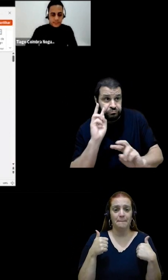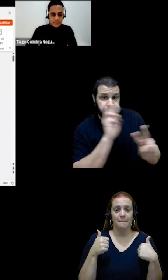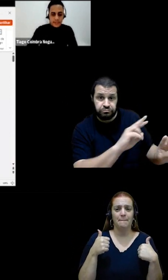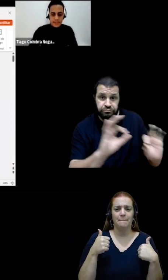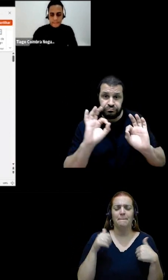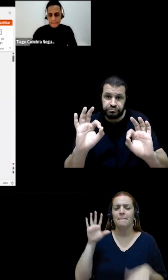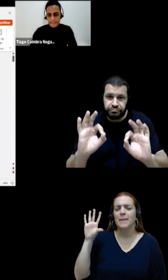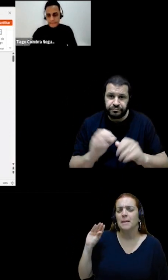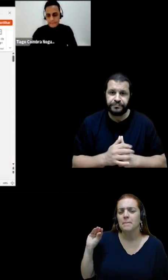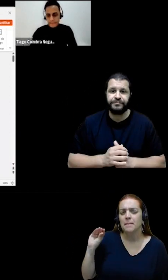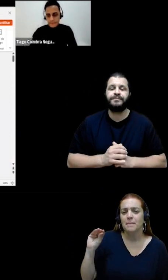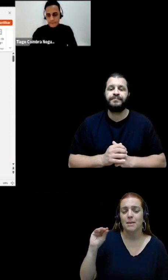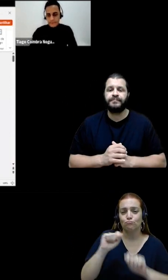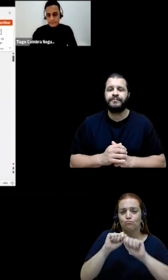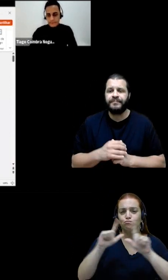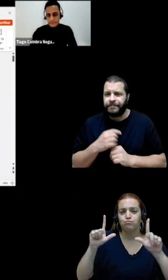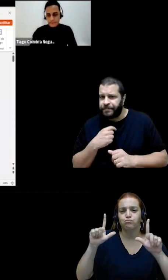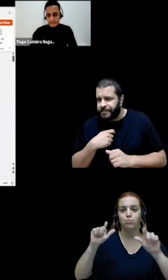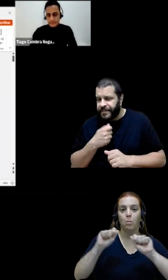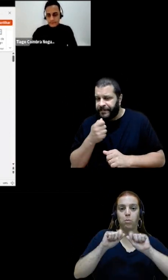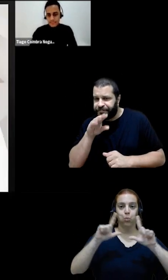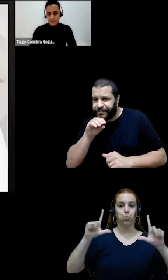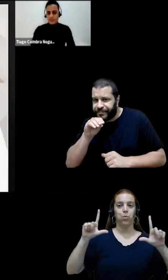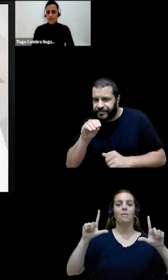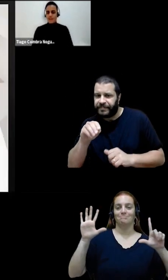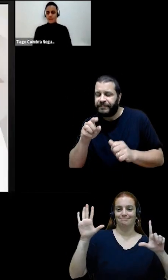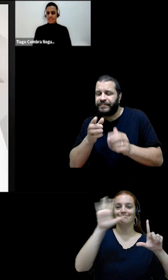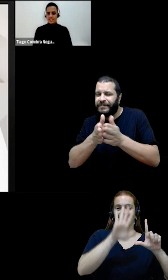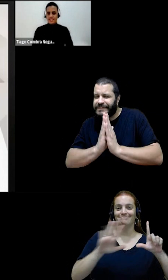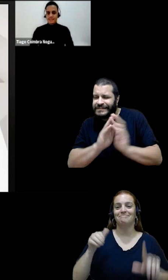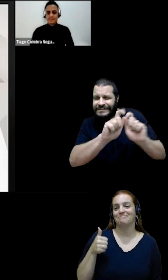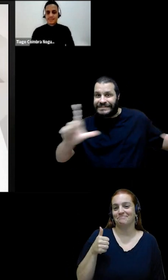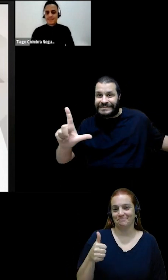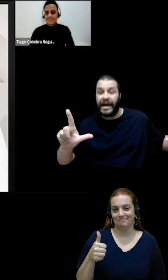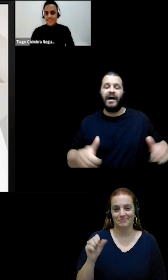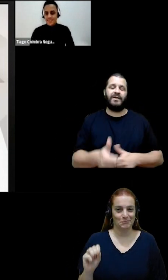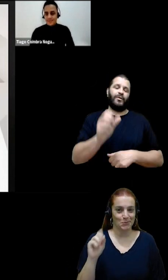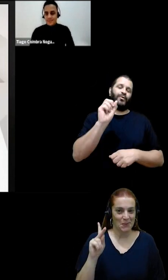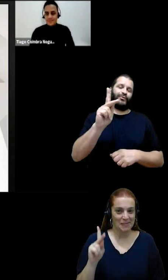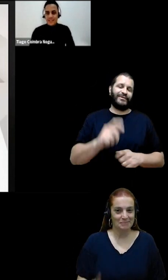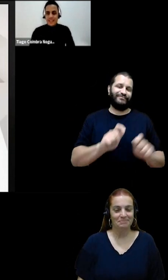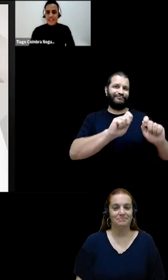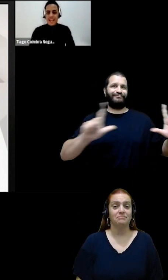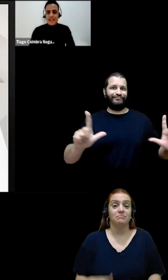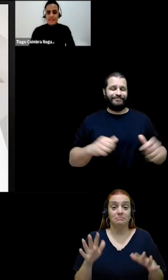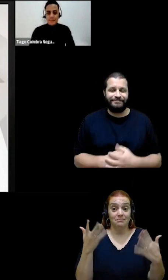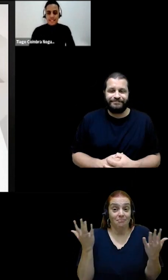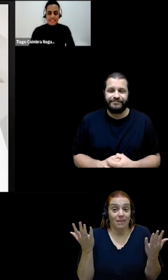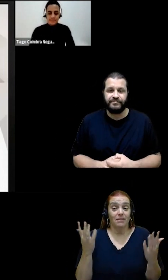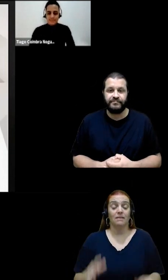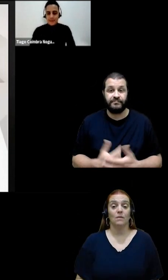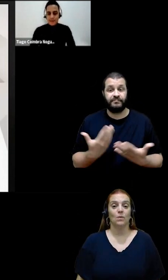A gente está vendo só não no modo de apresentação, isso. Agora sim, tá ótimo.